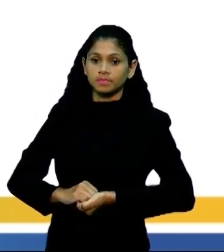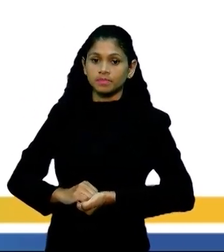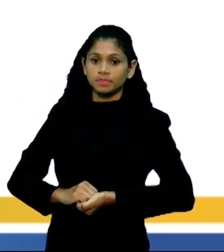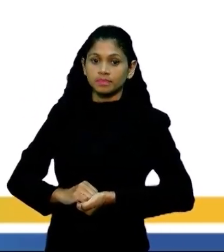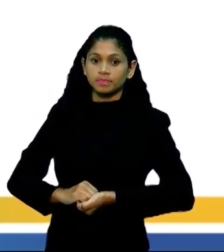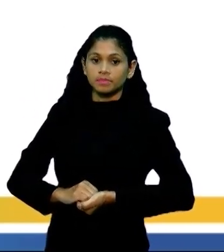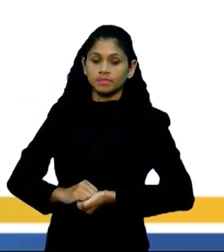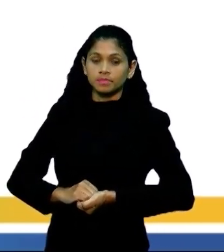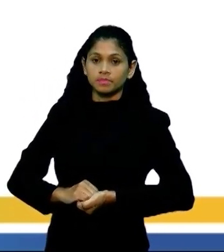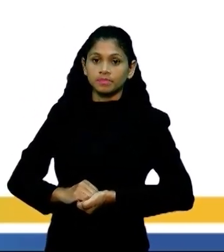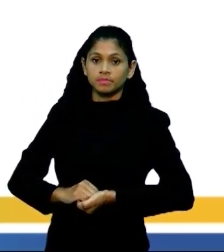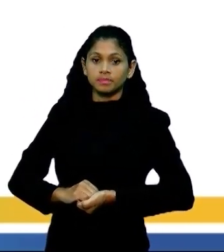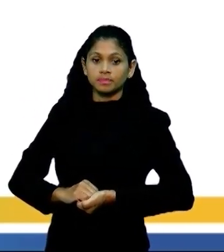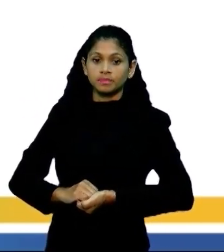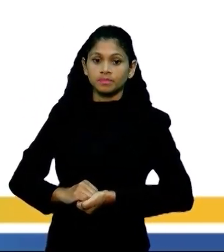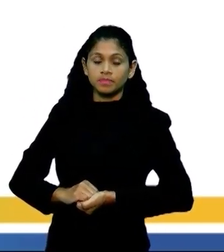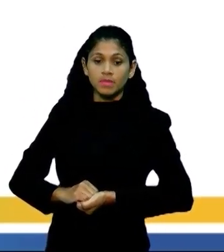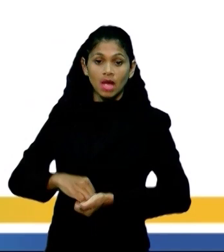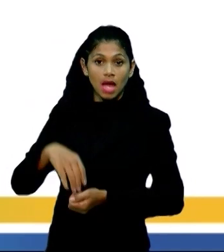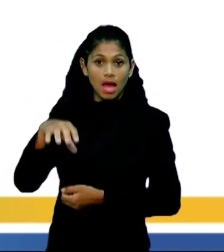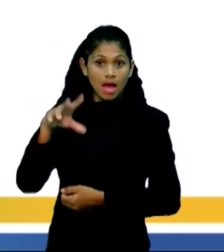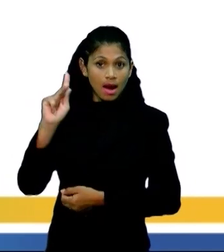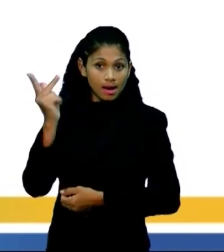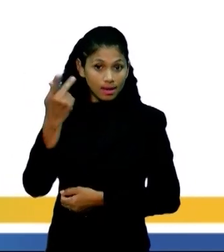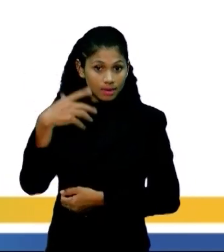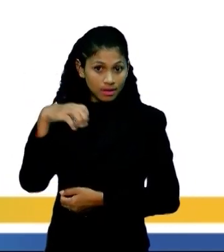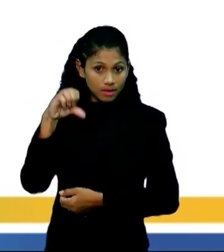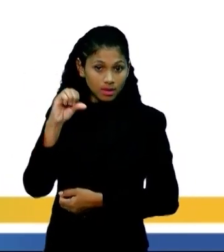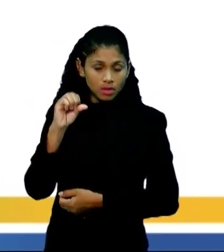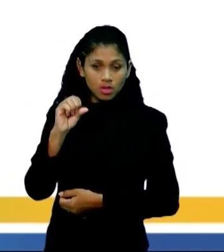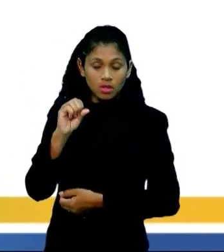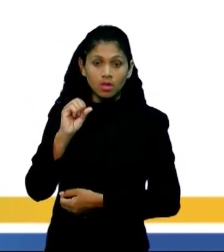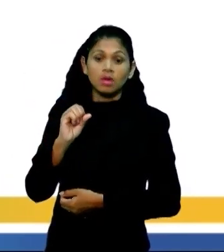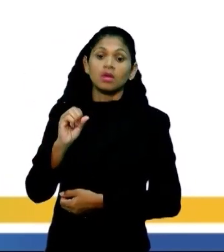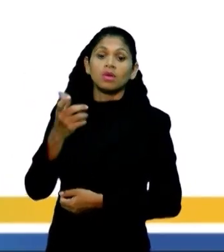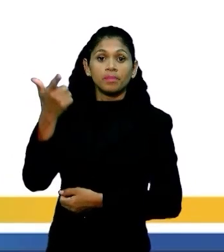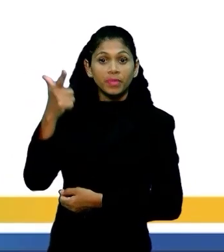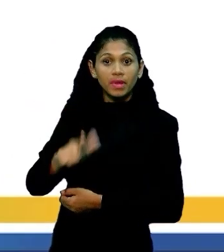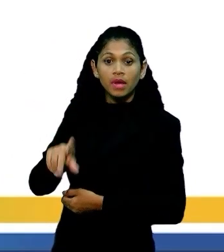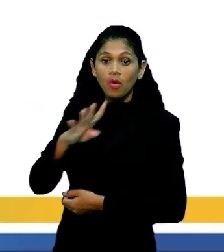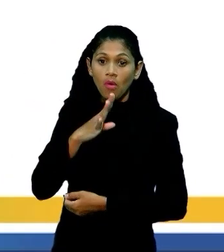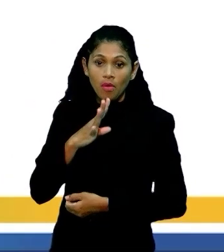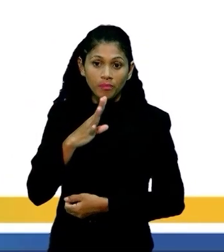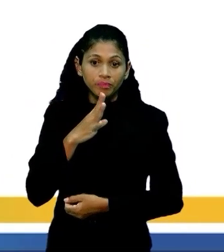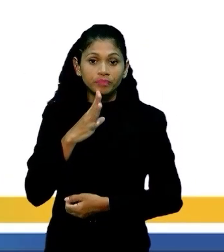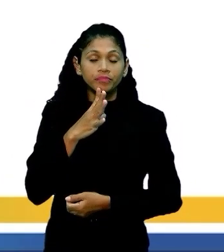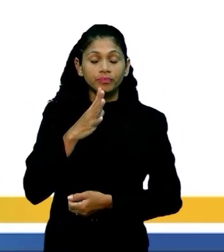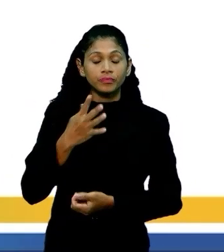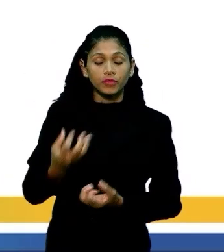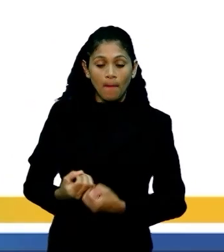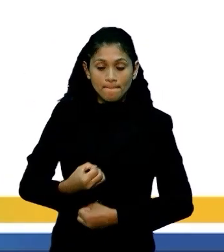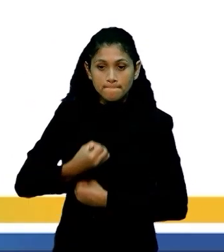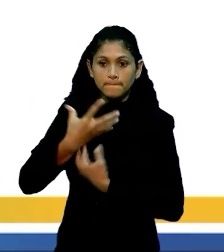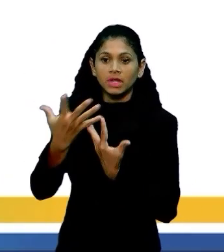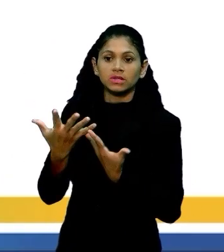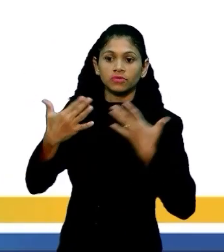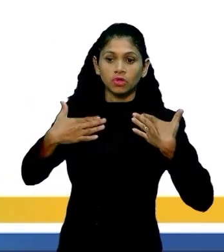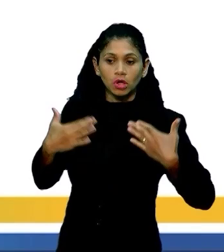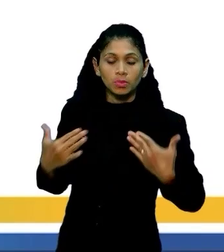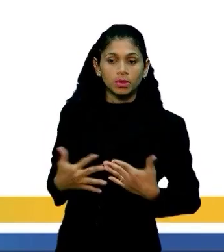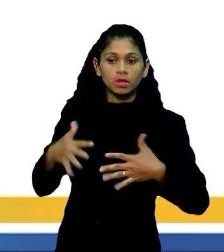lá habilidade nove reconhecer as manifestações corporais de movimento como originárias de